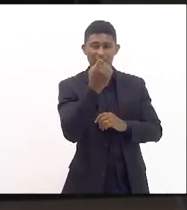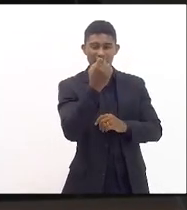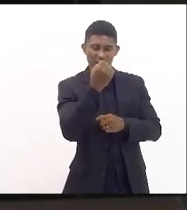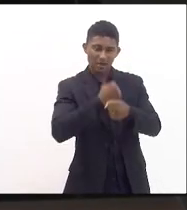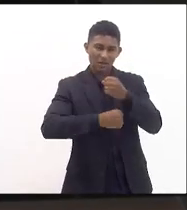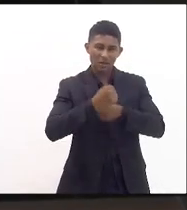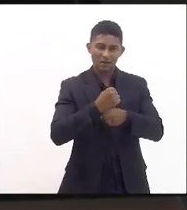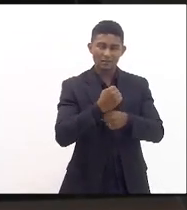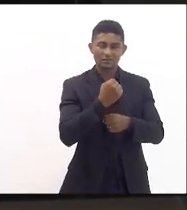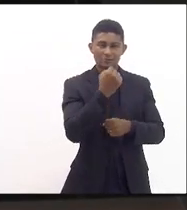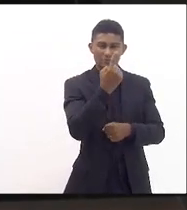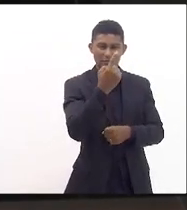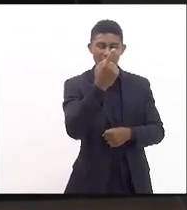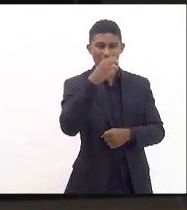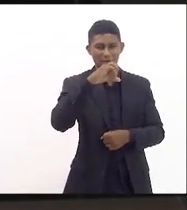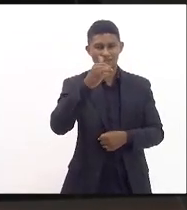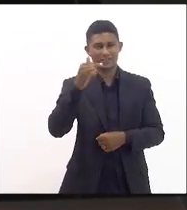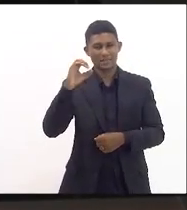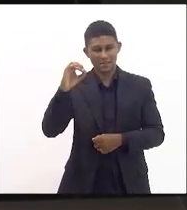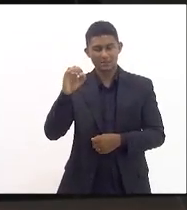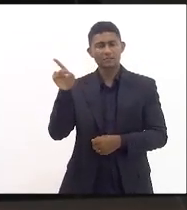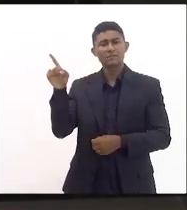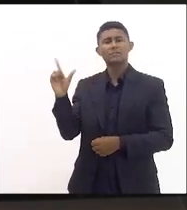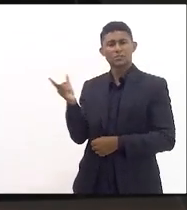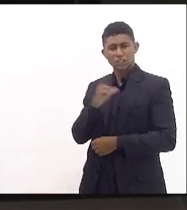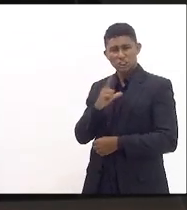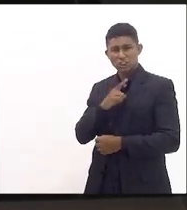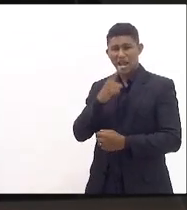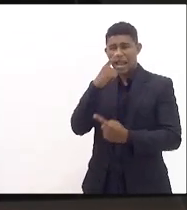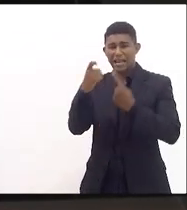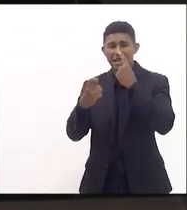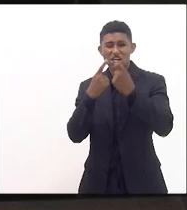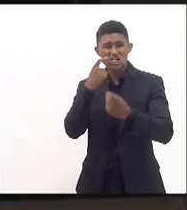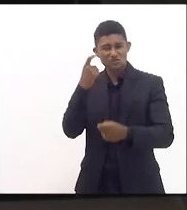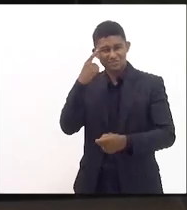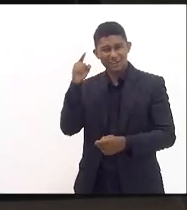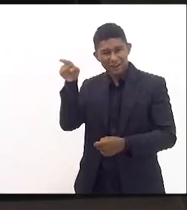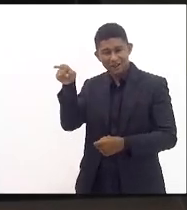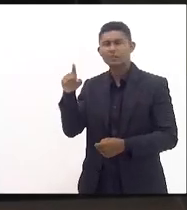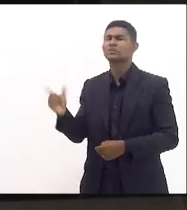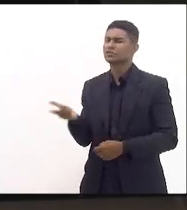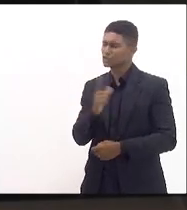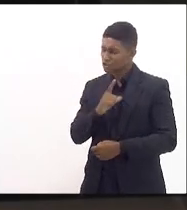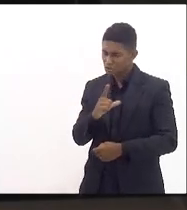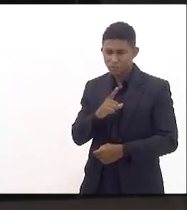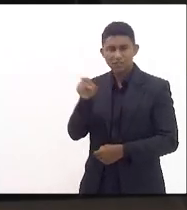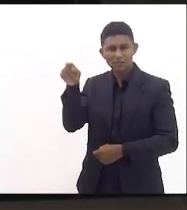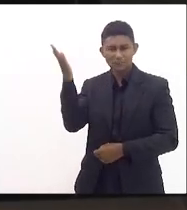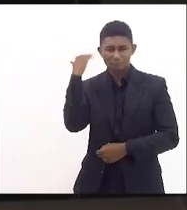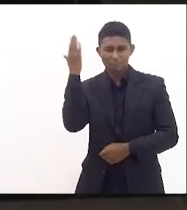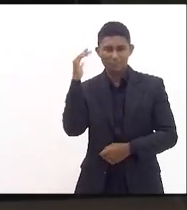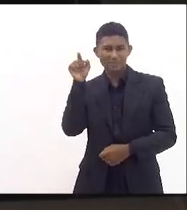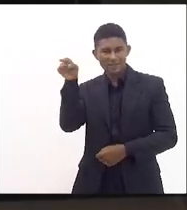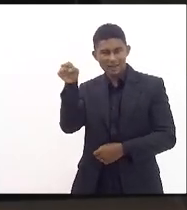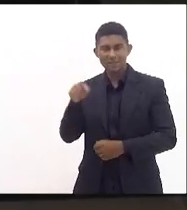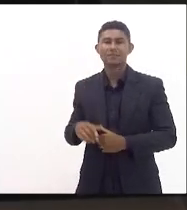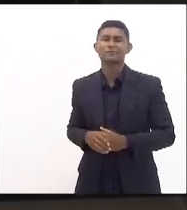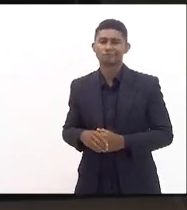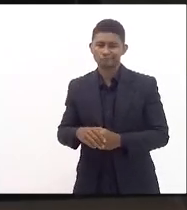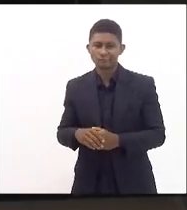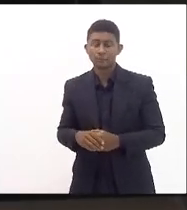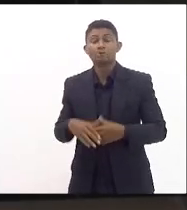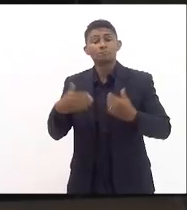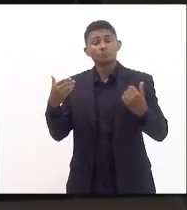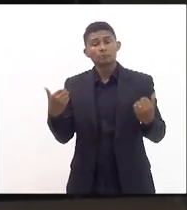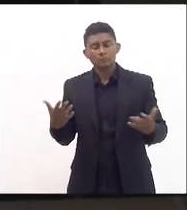1986, acomodou um alojamento de lixo, um vazadouro de lixo desativado posteriormente, e que